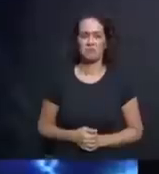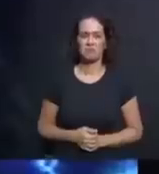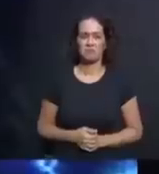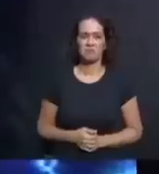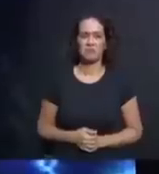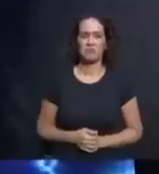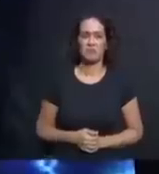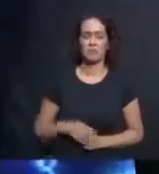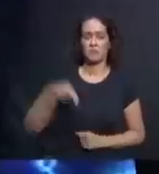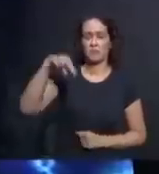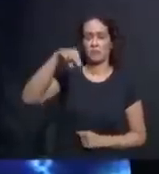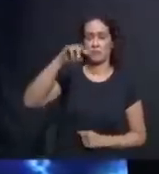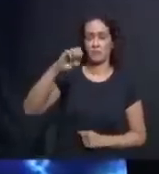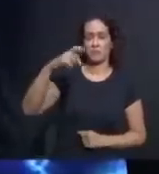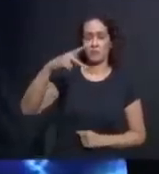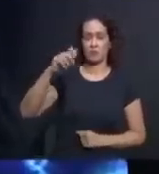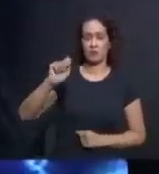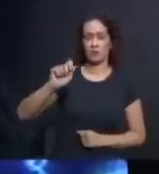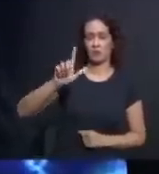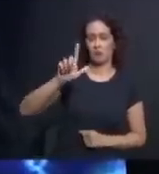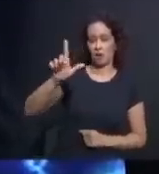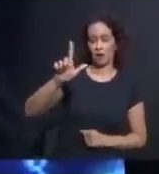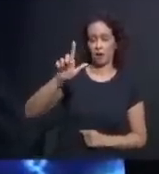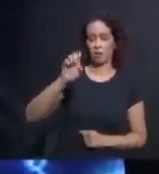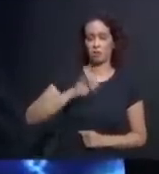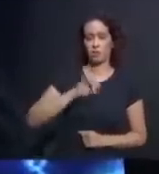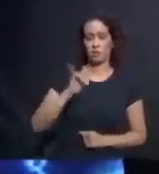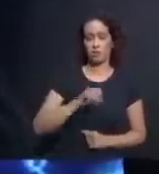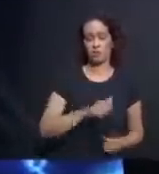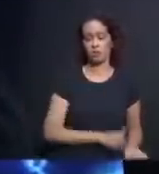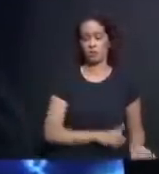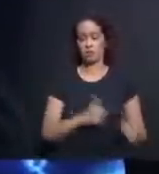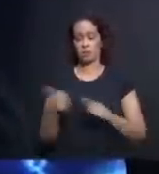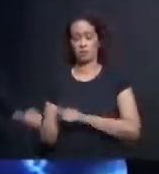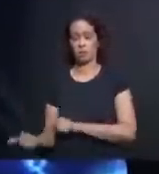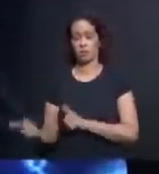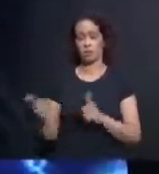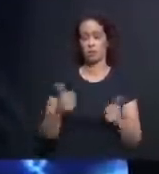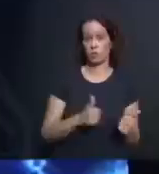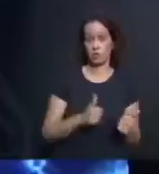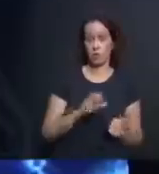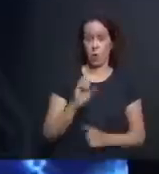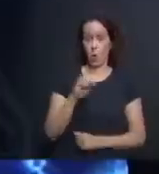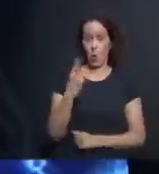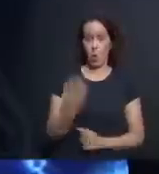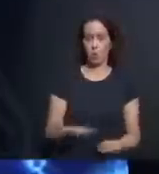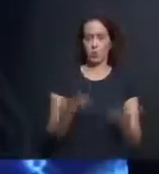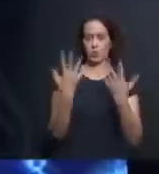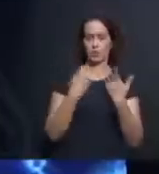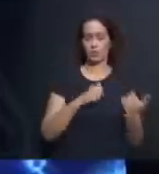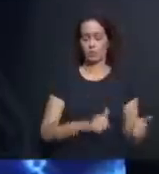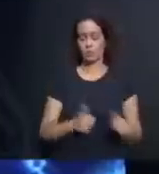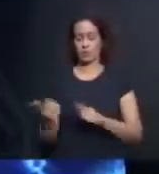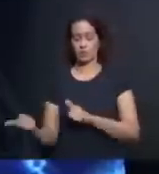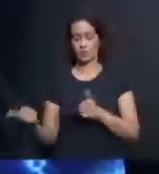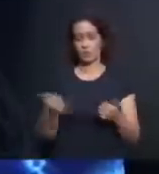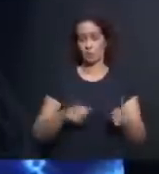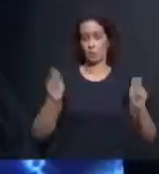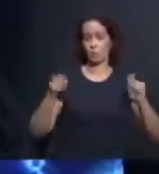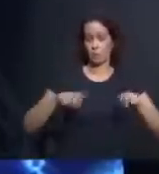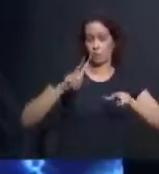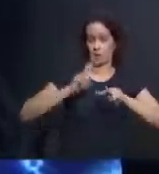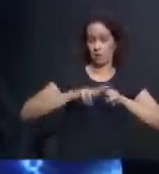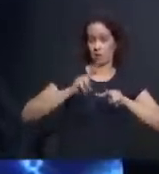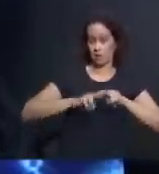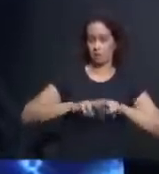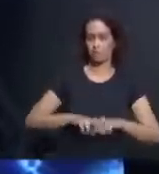No Nepal, quem batiza alguém, ou quem é batizado, pega cadeia. Sabe o que esse evangelista que faz? Para